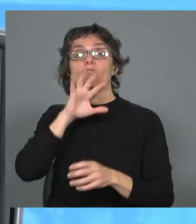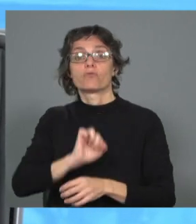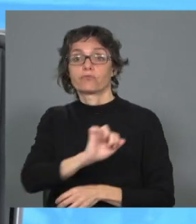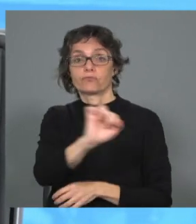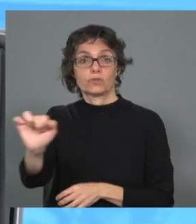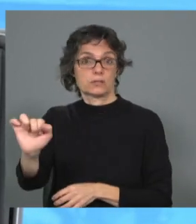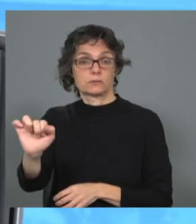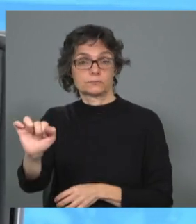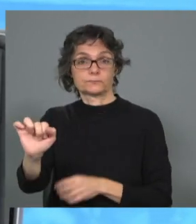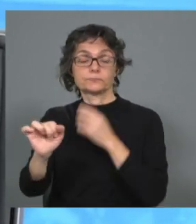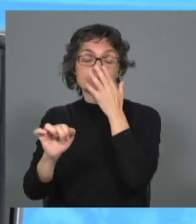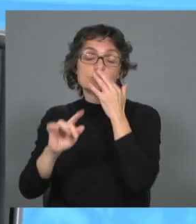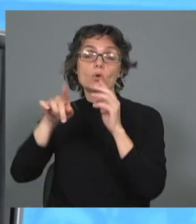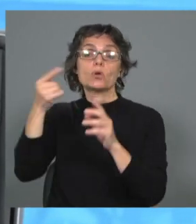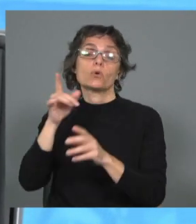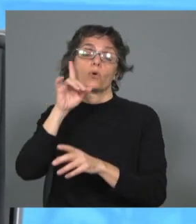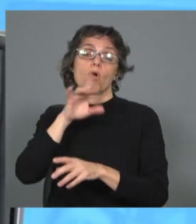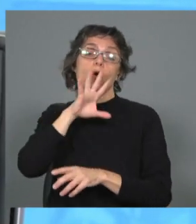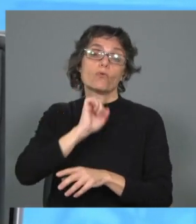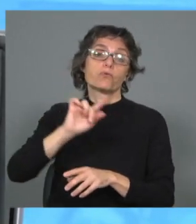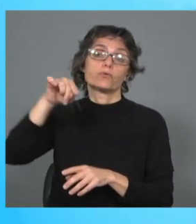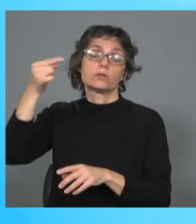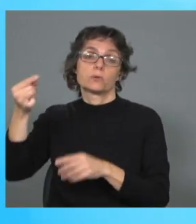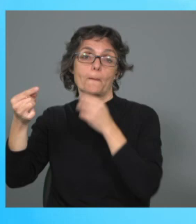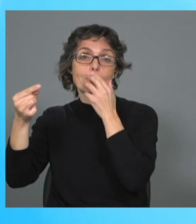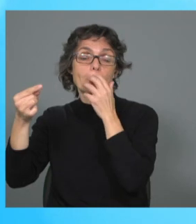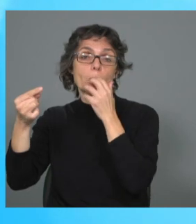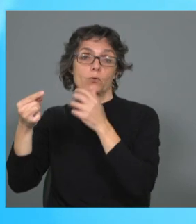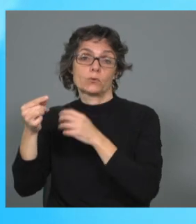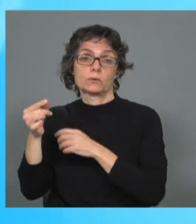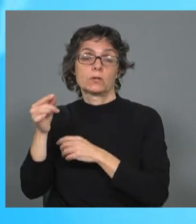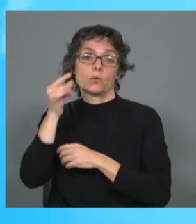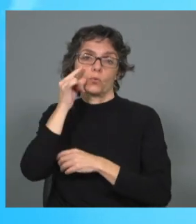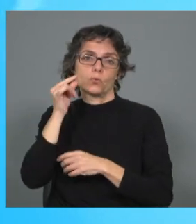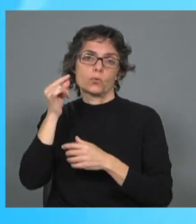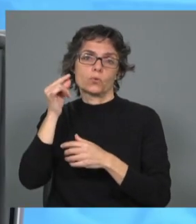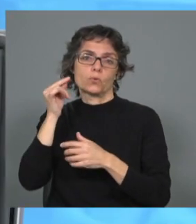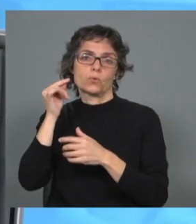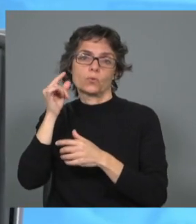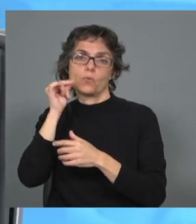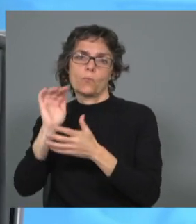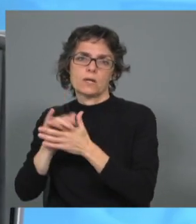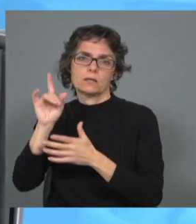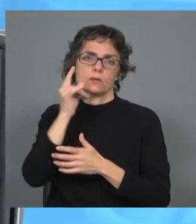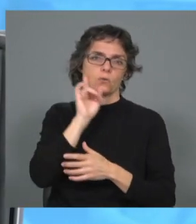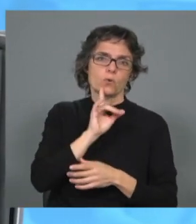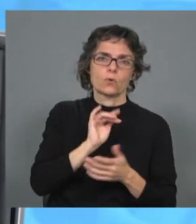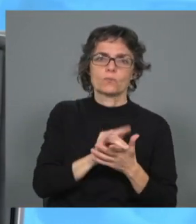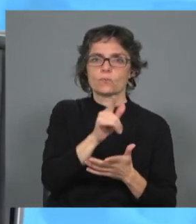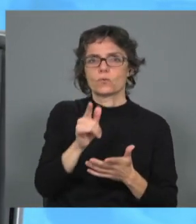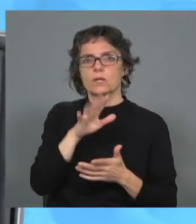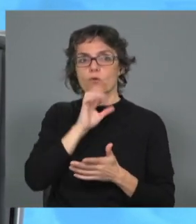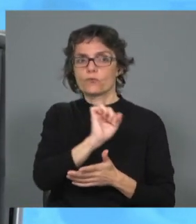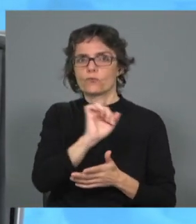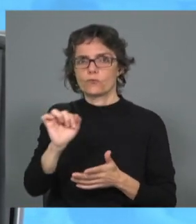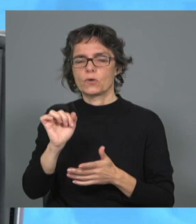questão dos enteados. Essa gestão é uma questão complexa, muito complexa nos casais recasados. Enfim, e há que rezá-la